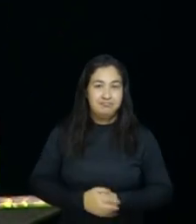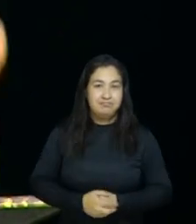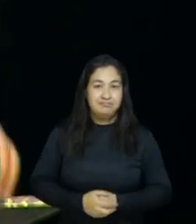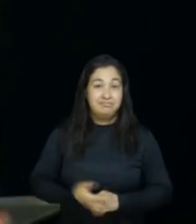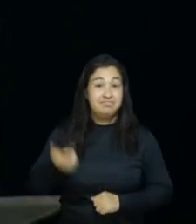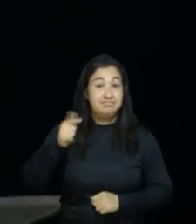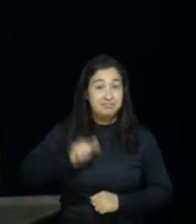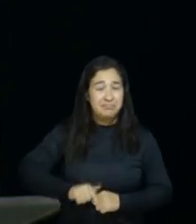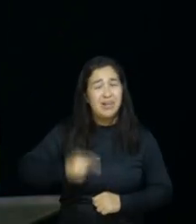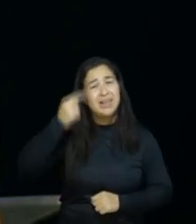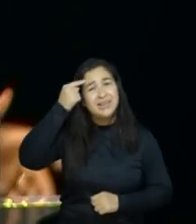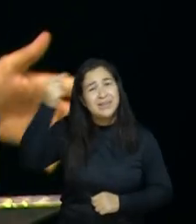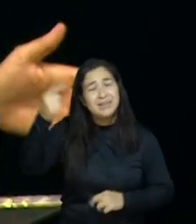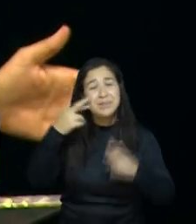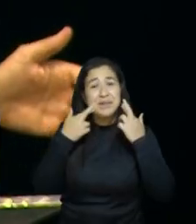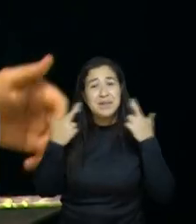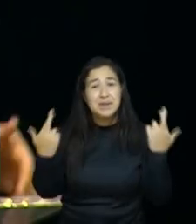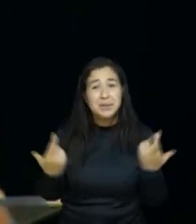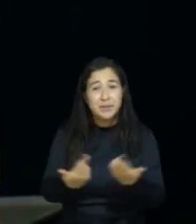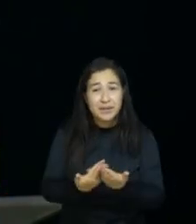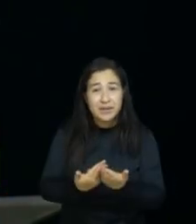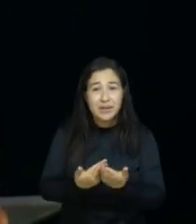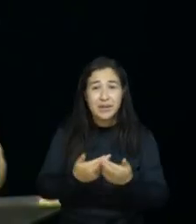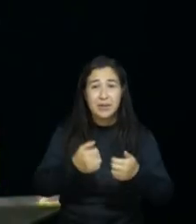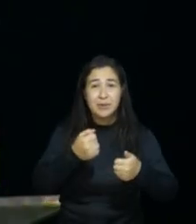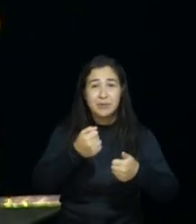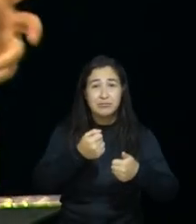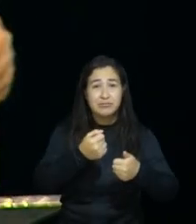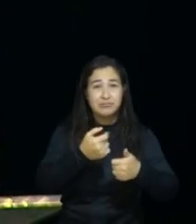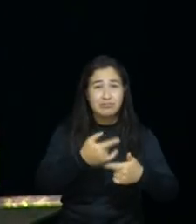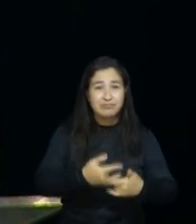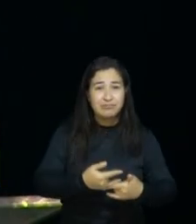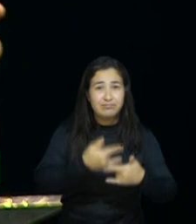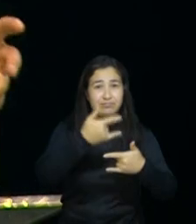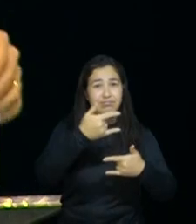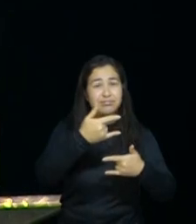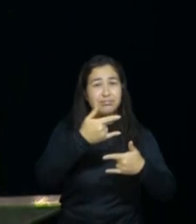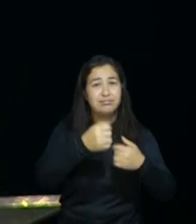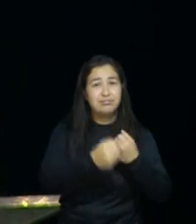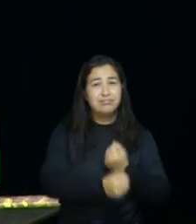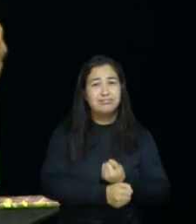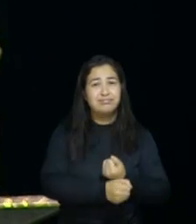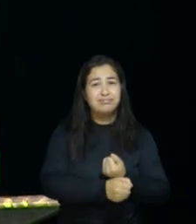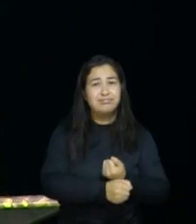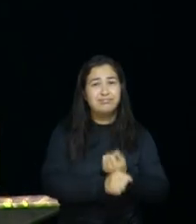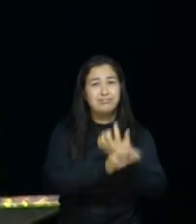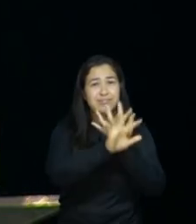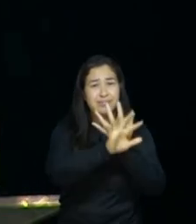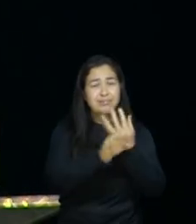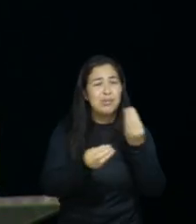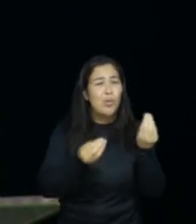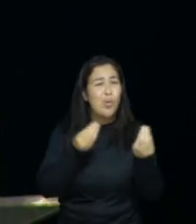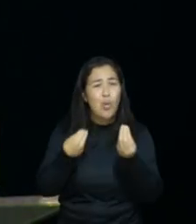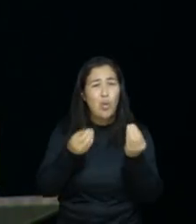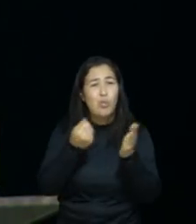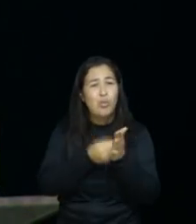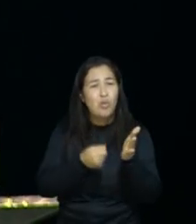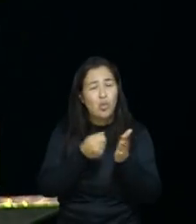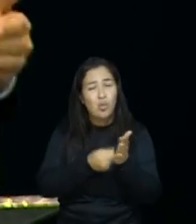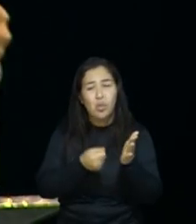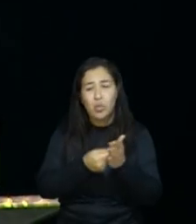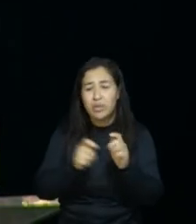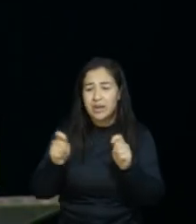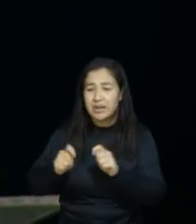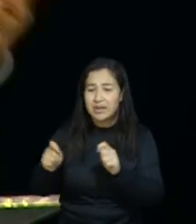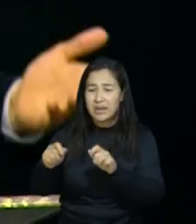das reuniões, inclusive online, com o presidente, falando dos desafios, das lutas, de como poderíamos desenvolver as ações,